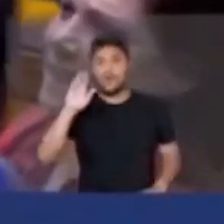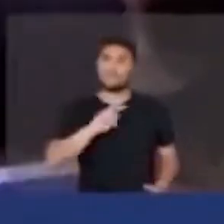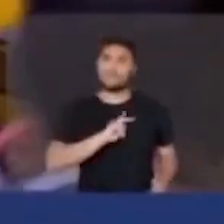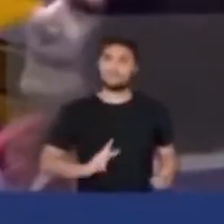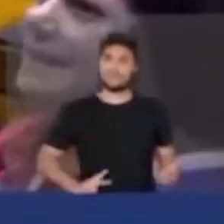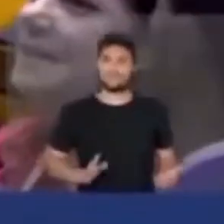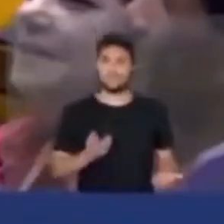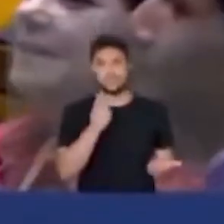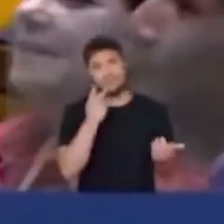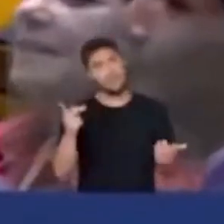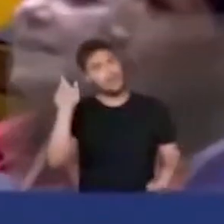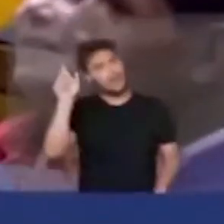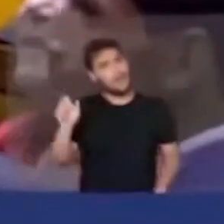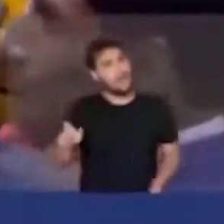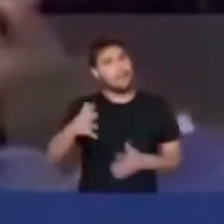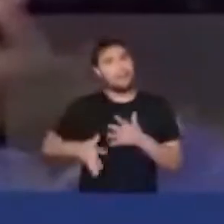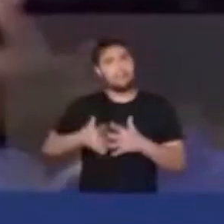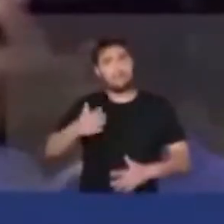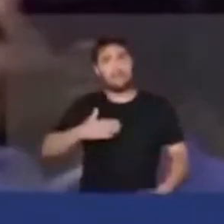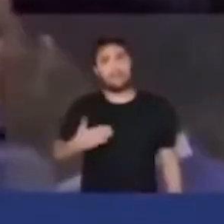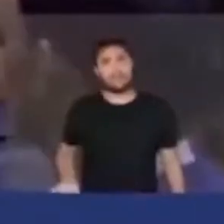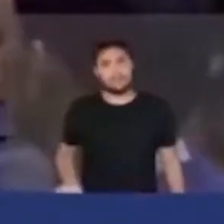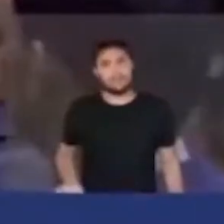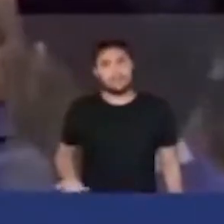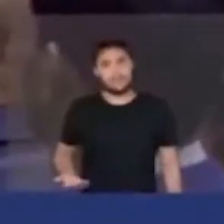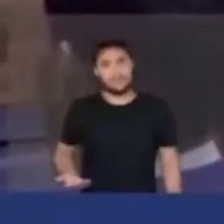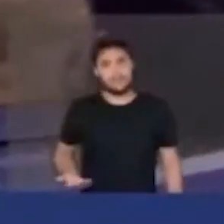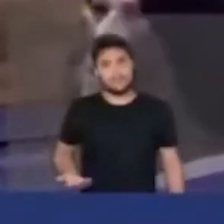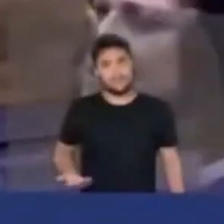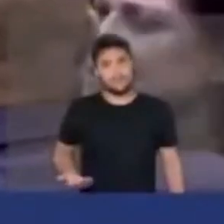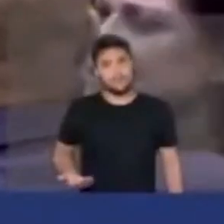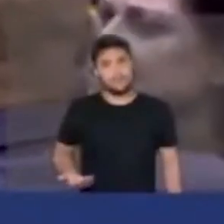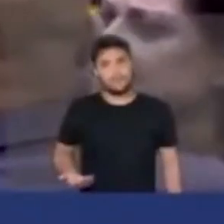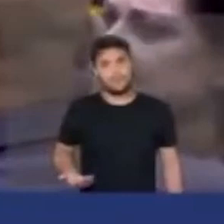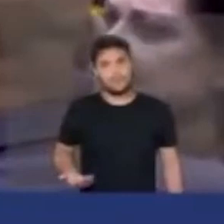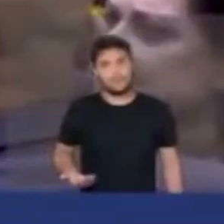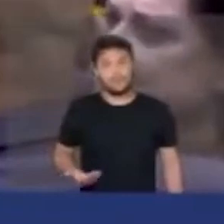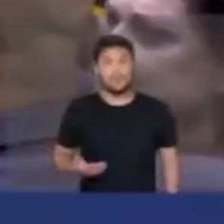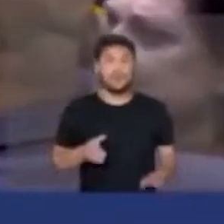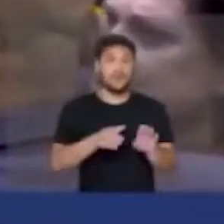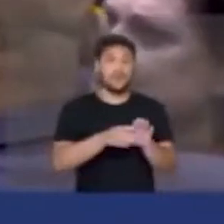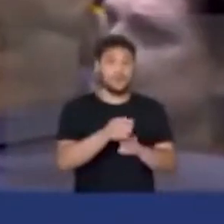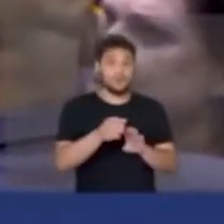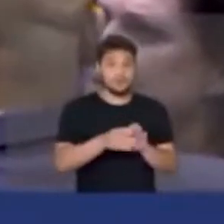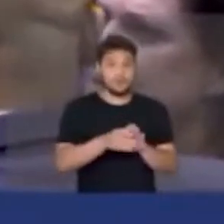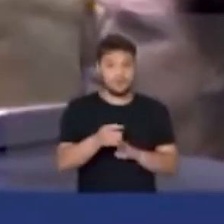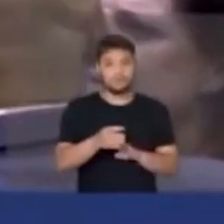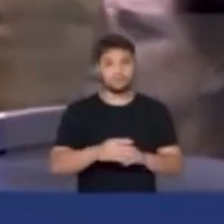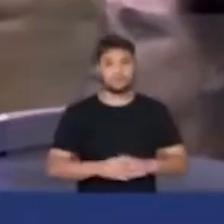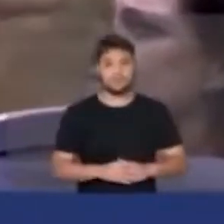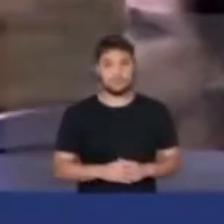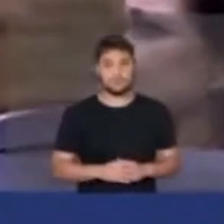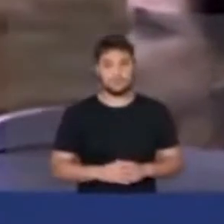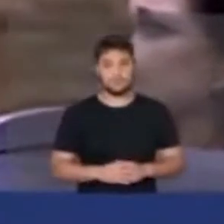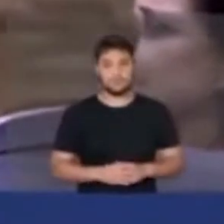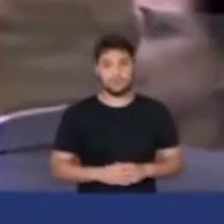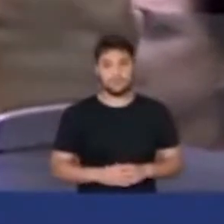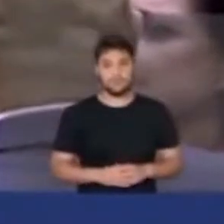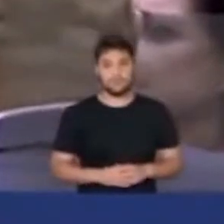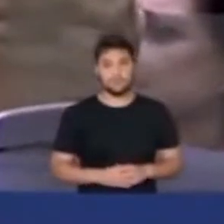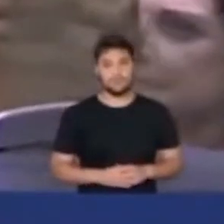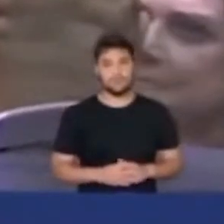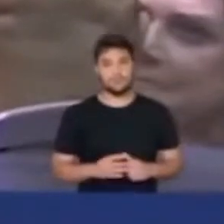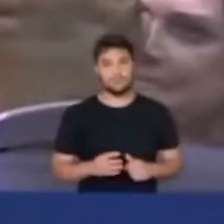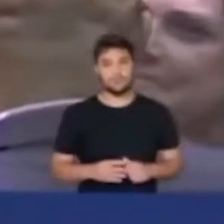Ô, presidente, eu estou falando e esse cidadão aqui vai me respeitar, quer ou não? Peço a palavra pela liderança. Minha orientação depois a orientação é não. Peço a e